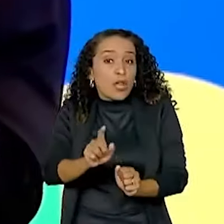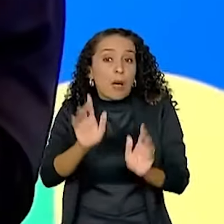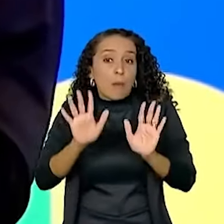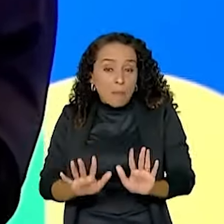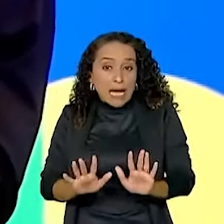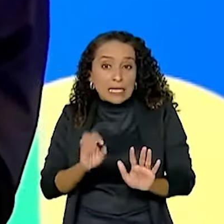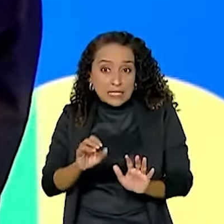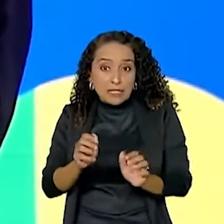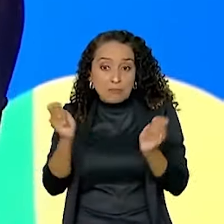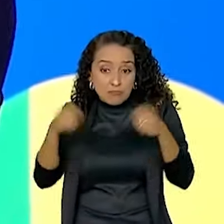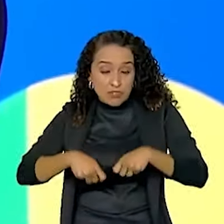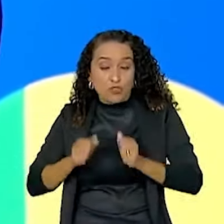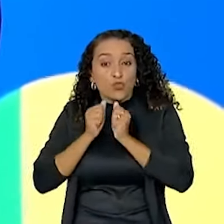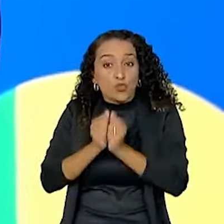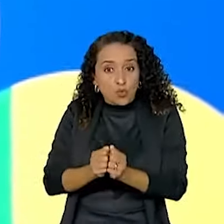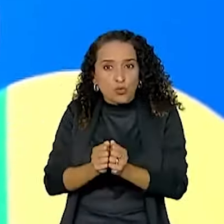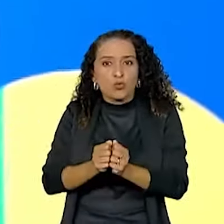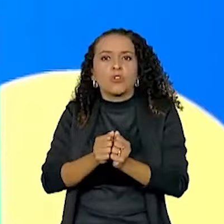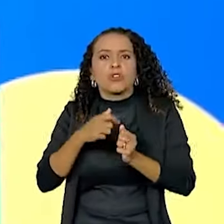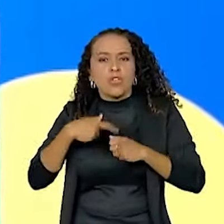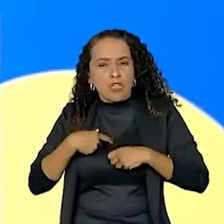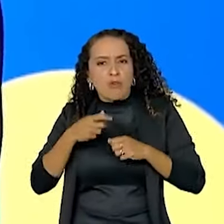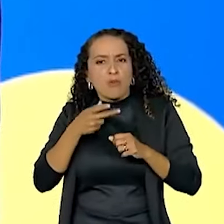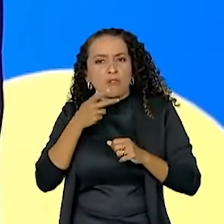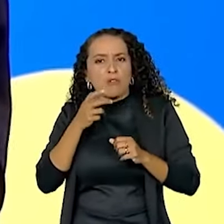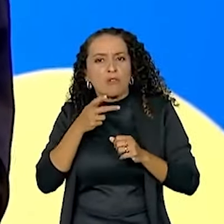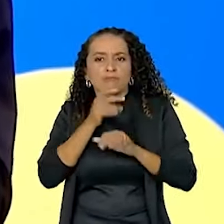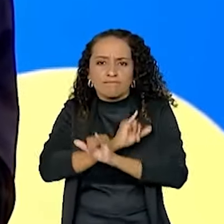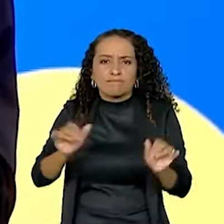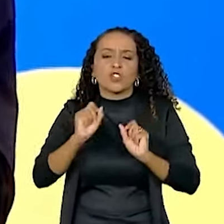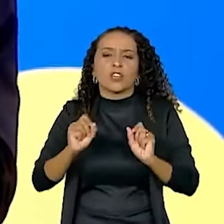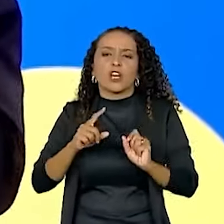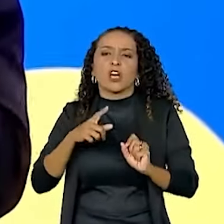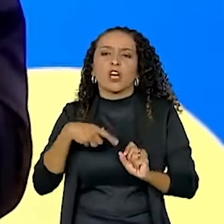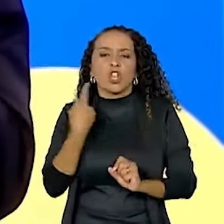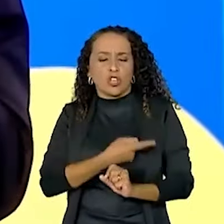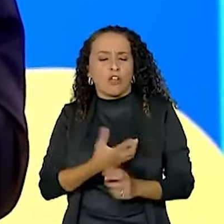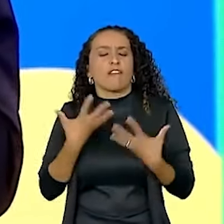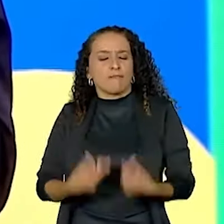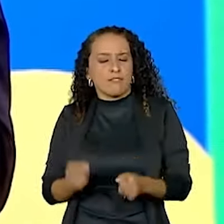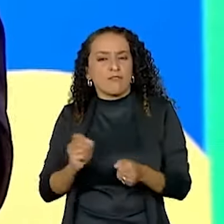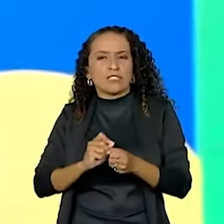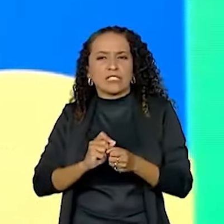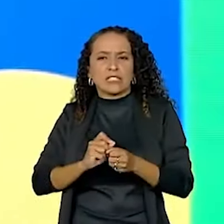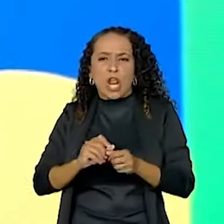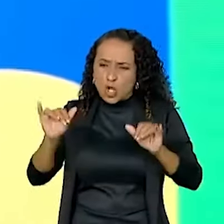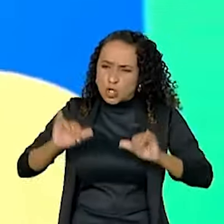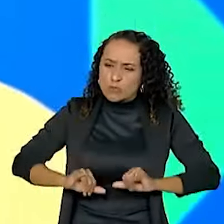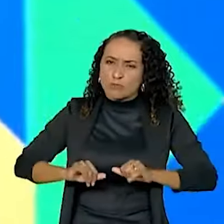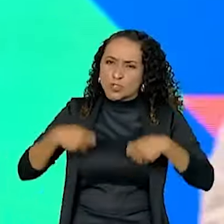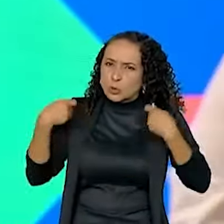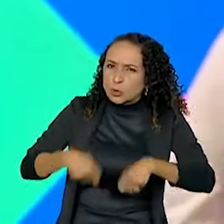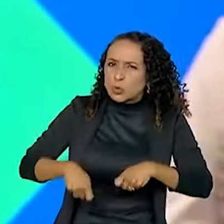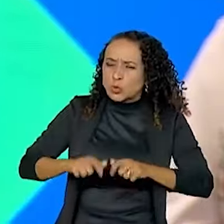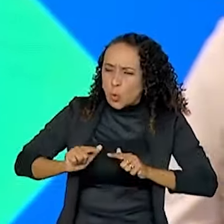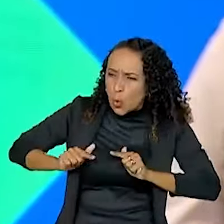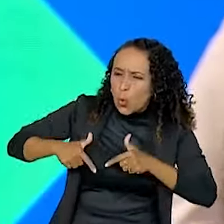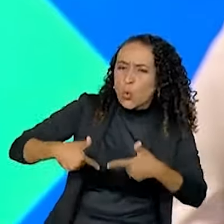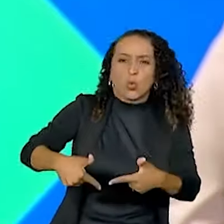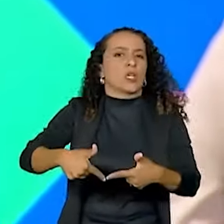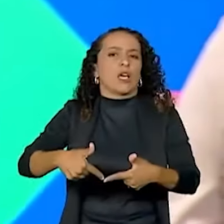aquilo que a gente puder fazer, eu posso dizer para vocês. Nós faremos todo o sacrifício para que professor e